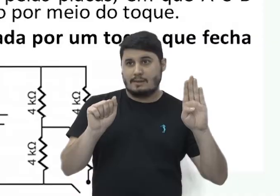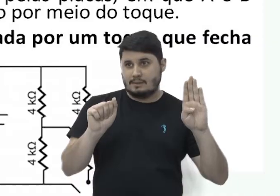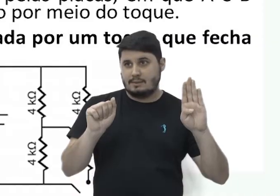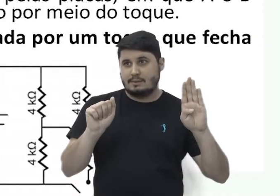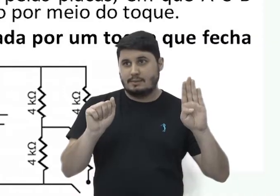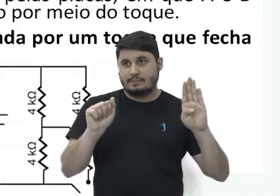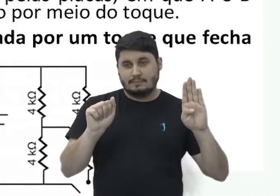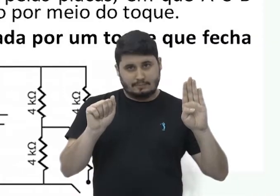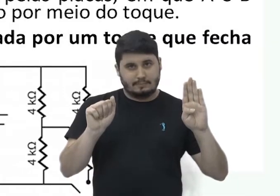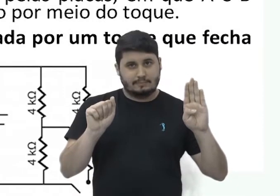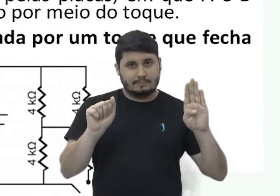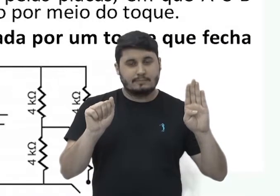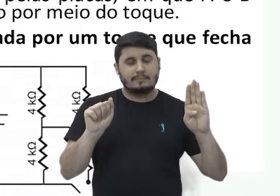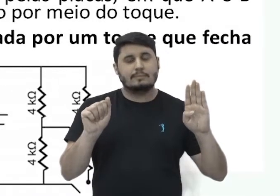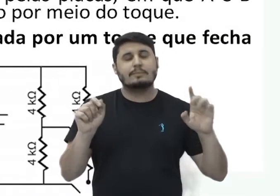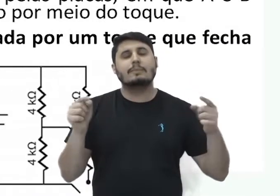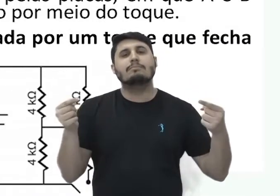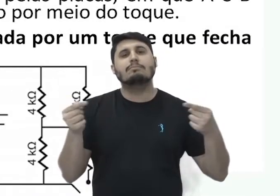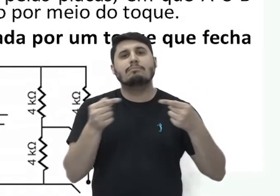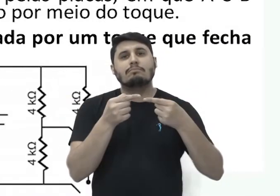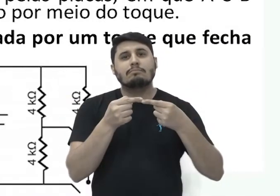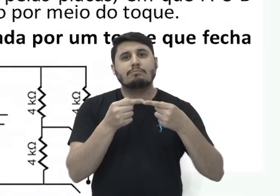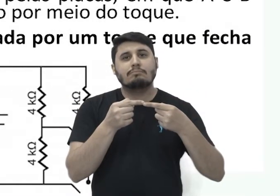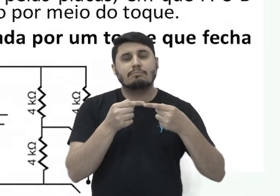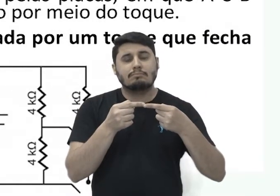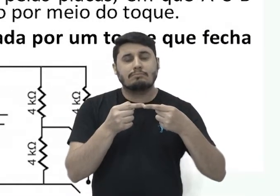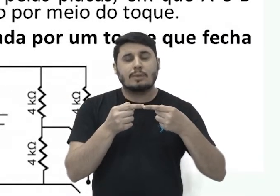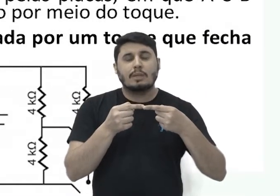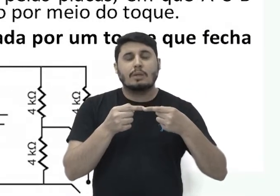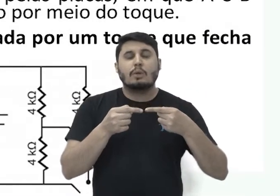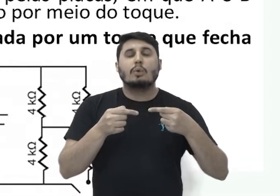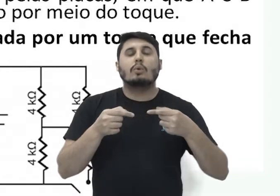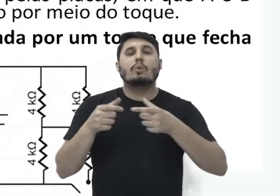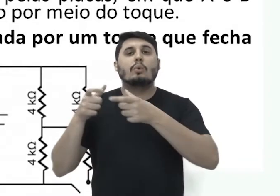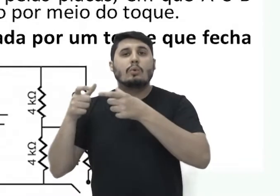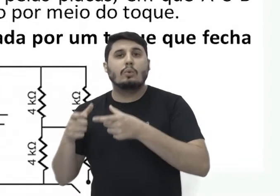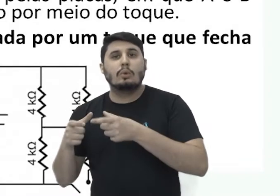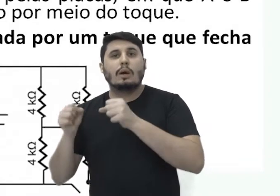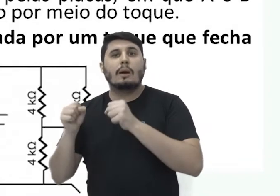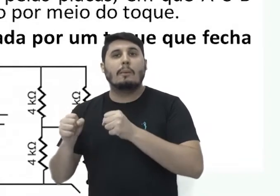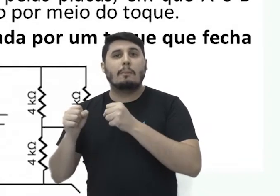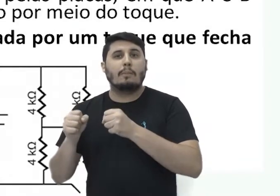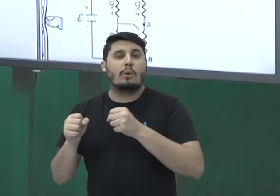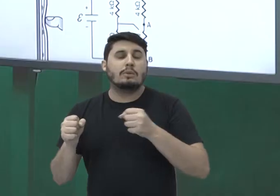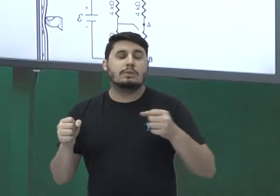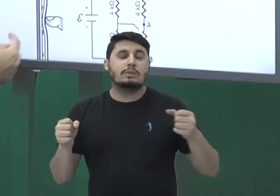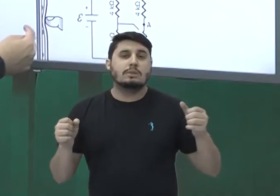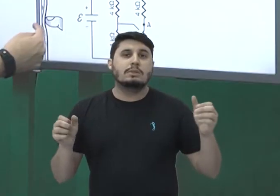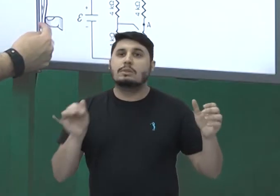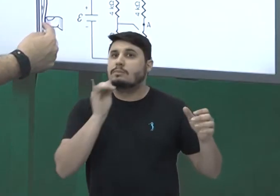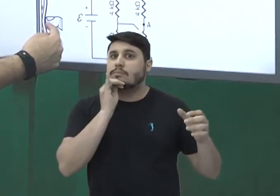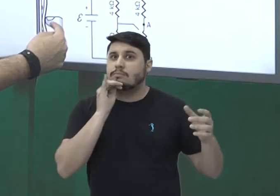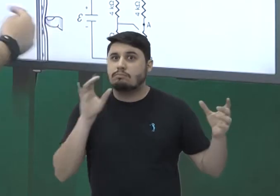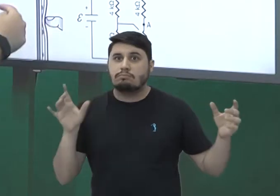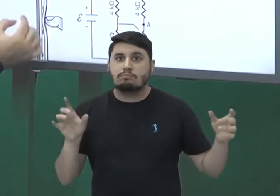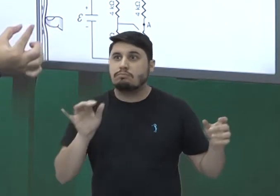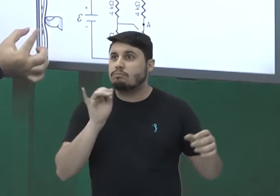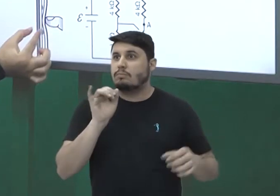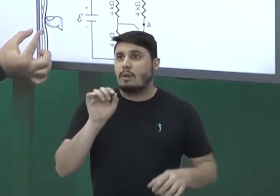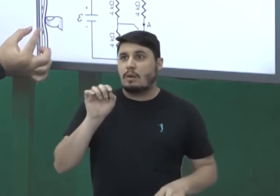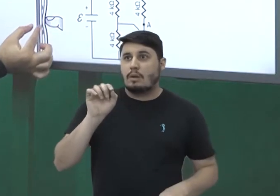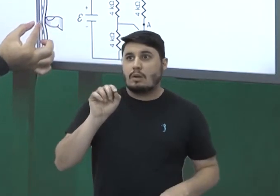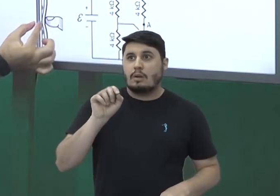ó, representam pontos onde o circuito pode ser fechado por meio do toque. Então a pessoa vai tocar na